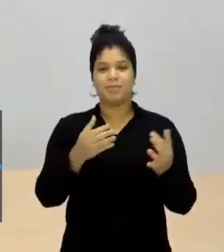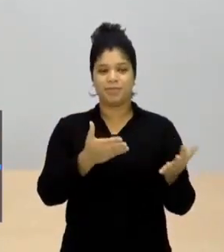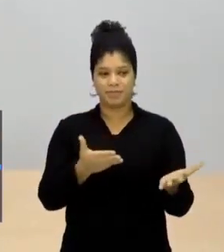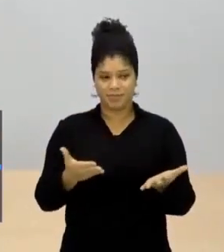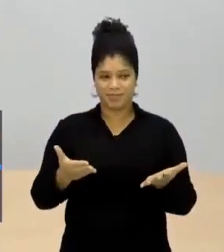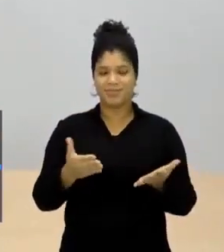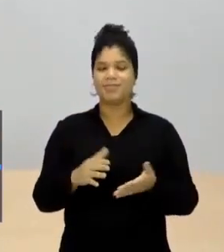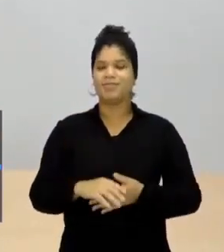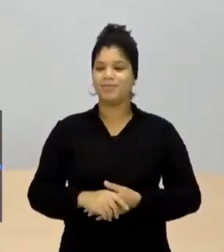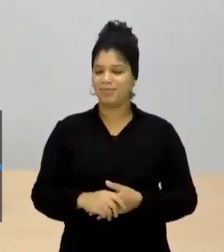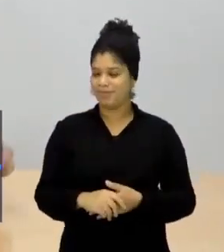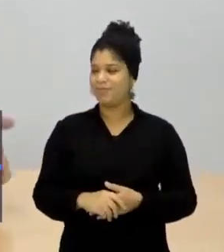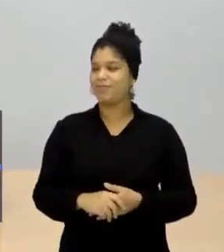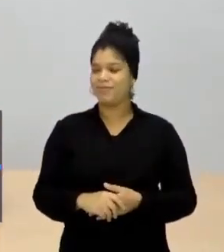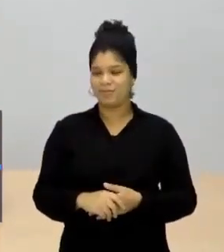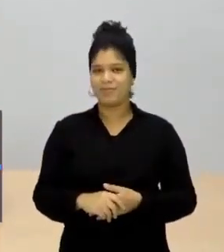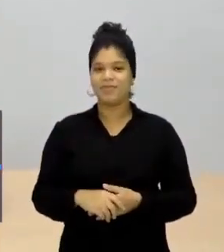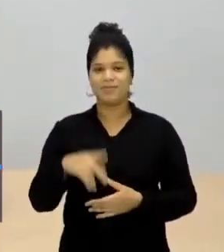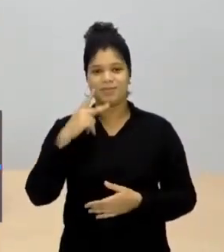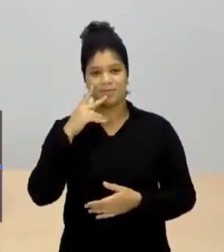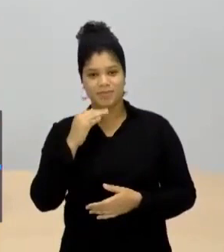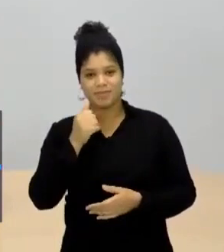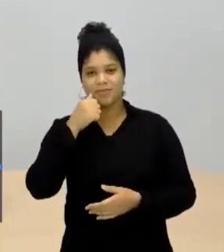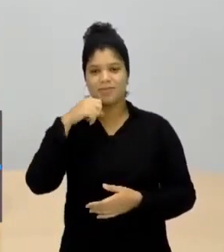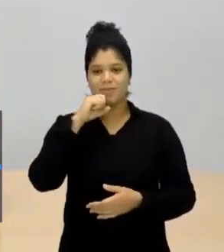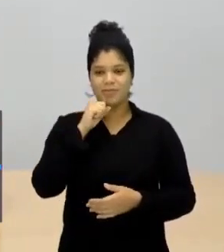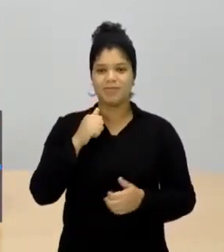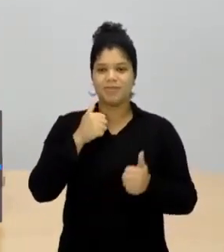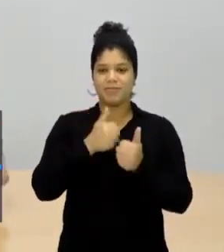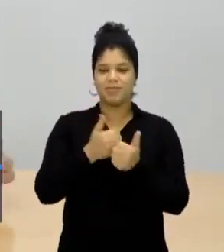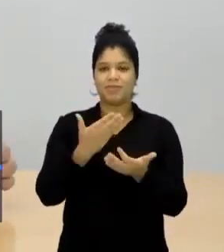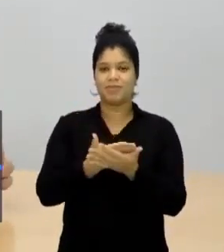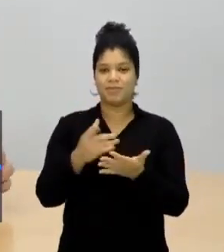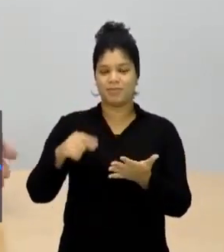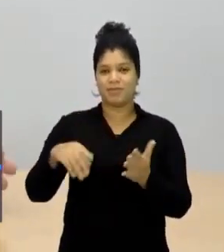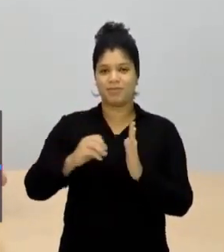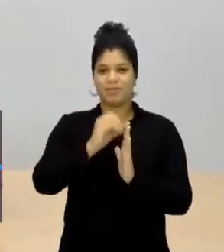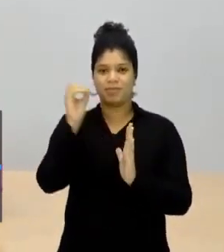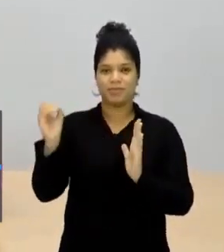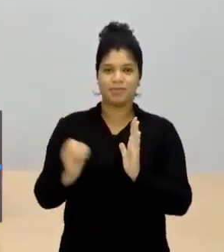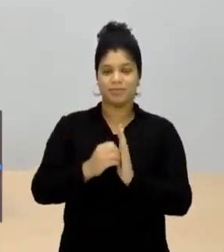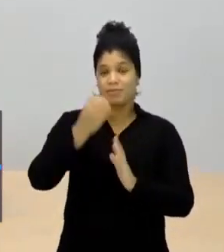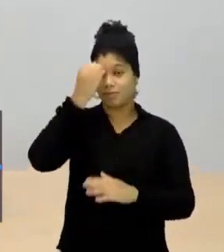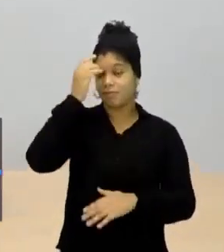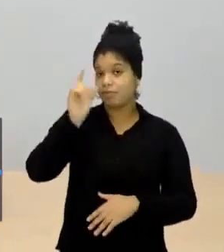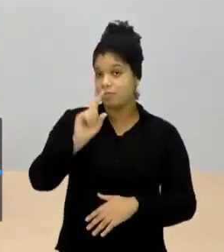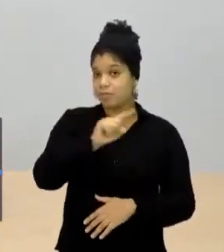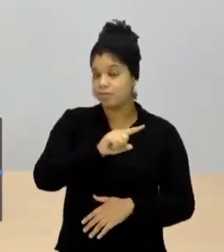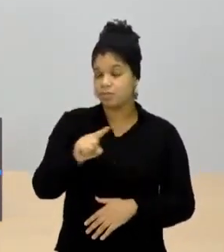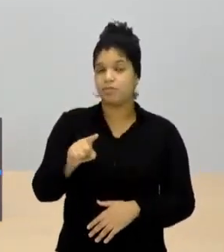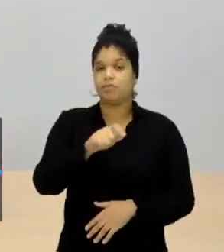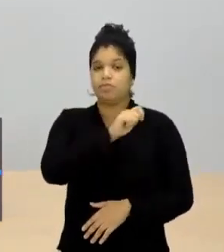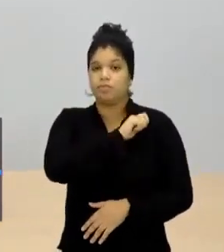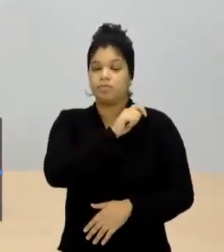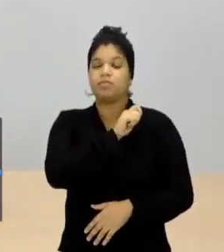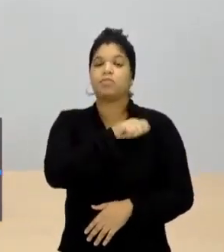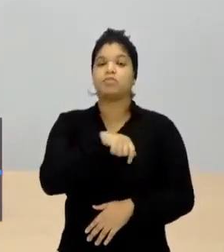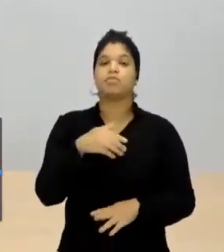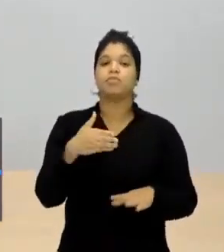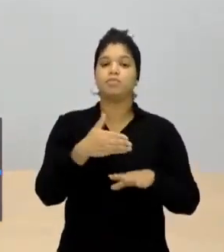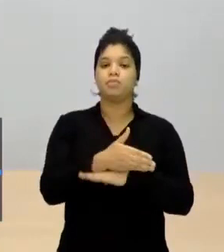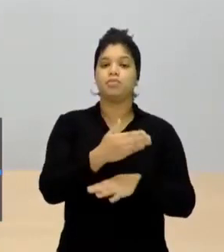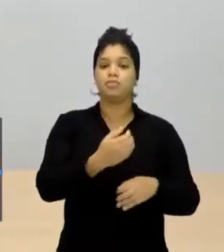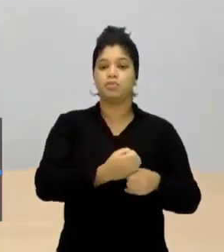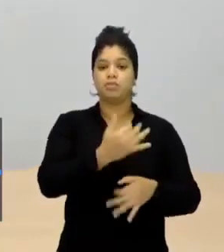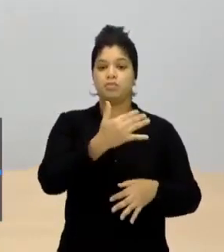os professores e pais que acompanham as nossas aulas aqui no Centro de Mídias. Não se esqueçam, alunos, como sempre, entrem lá no